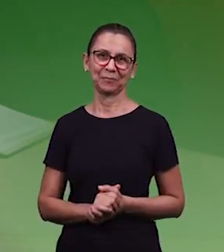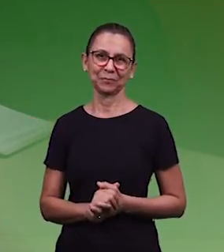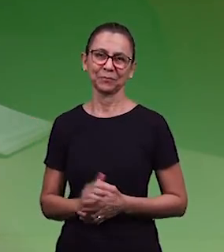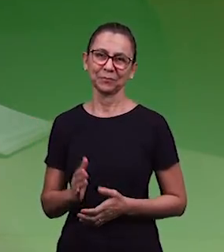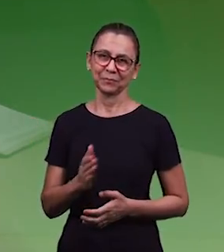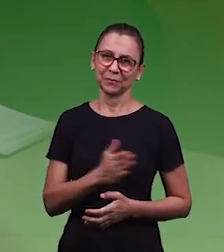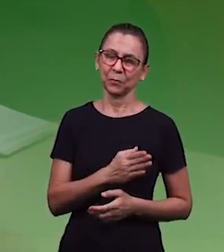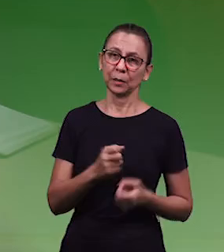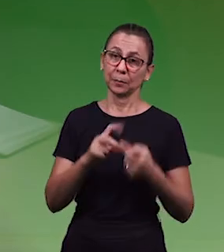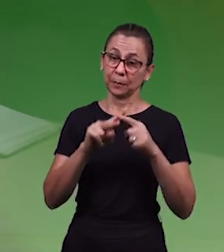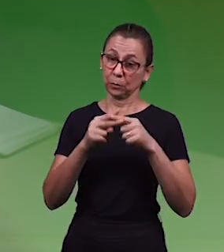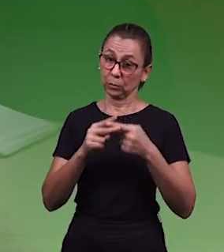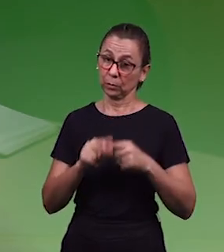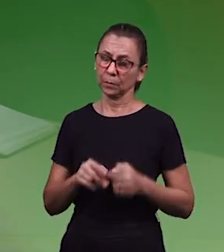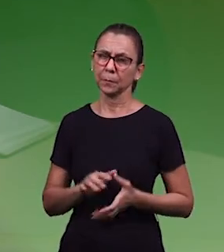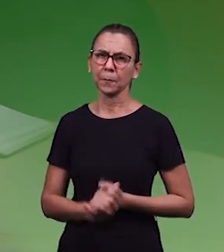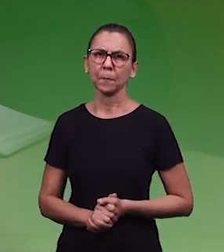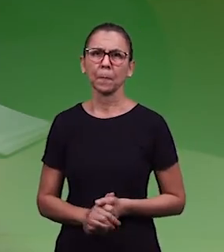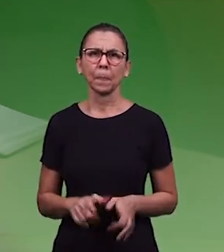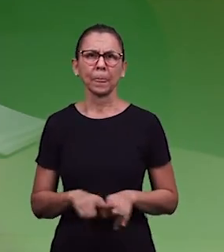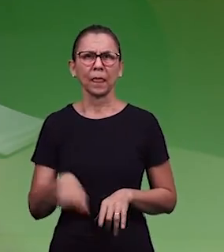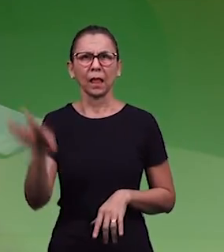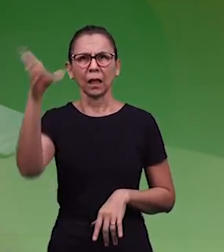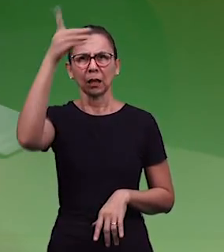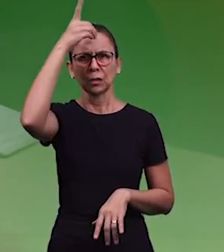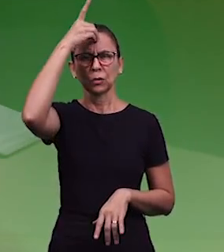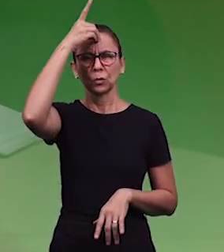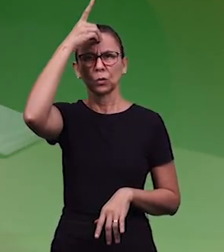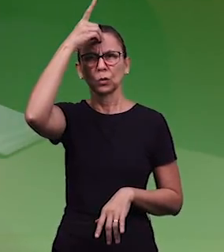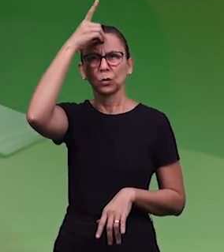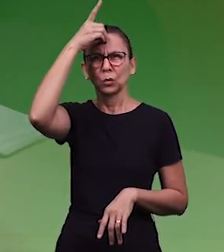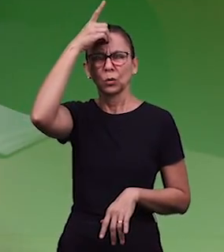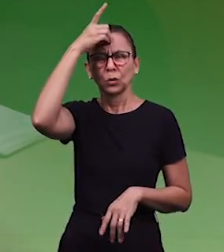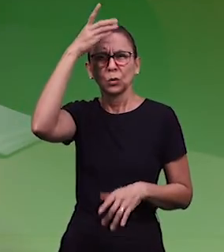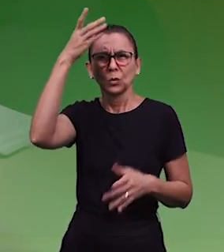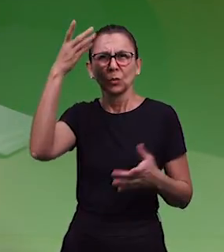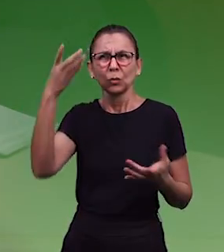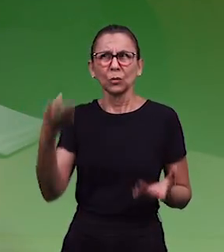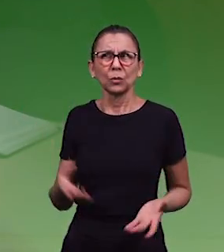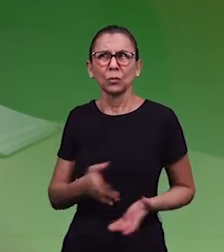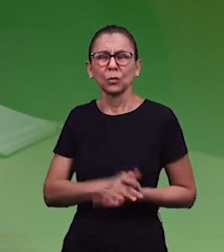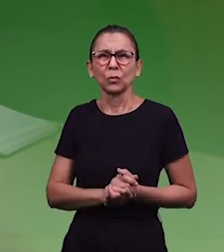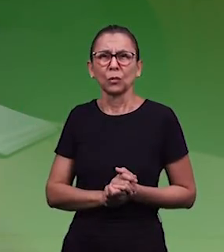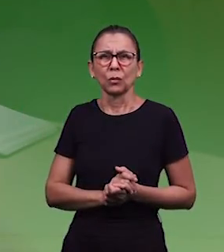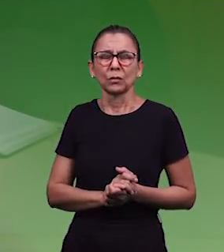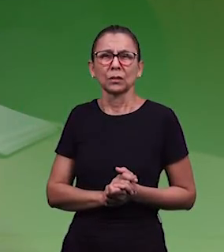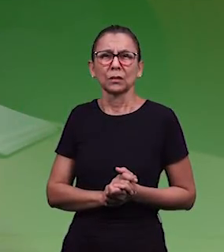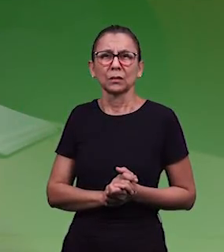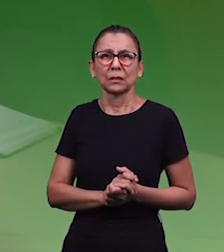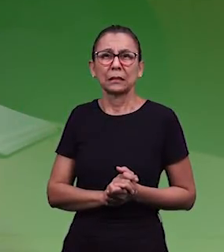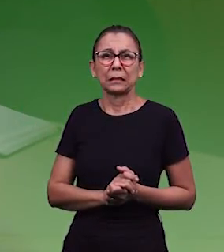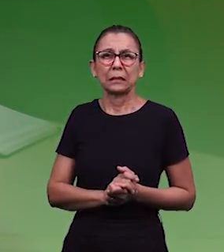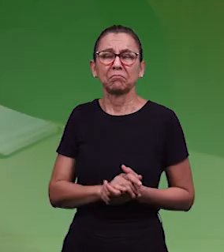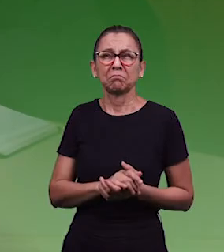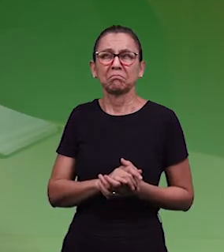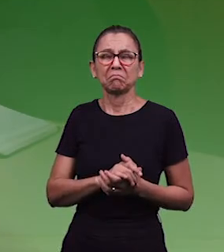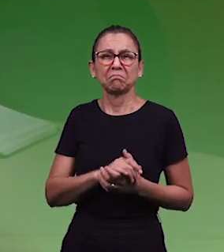se tem? Dons banalizados e o culto não alcançar o culto